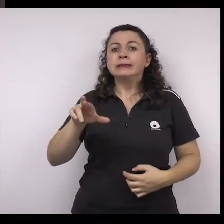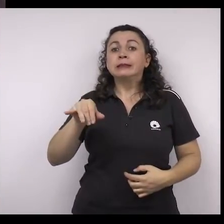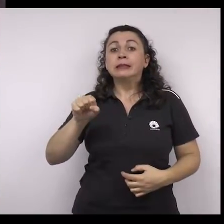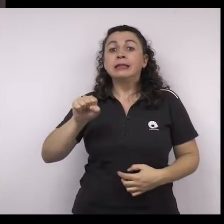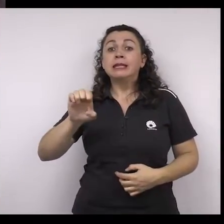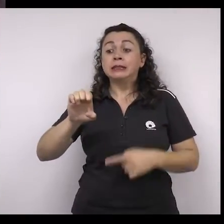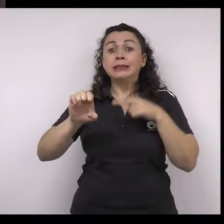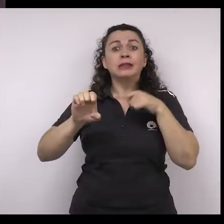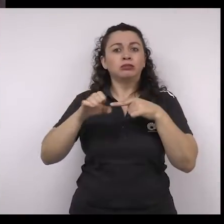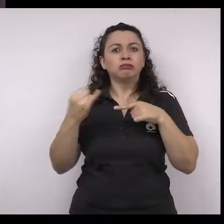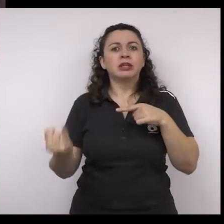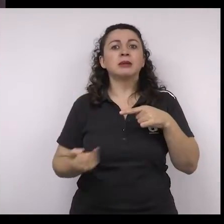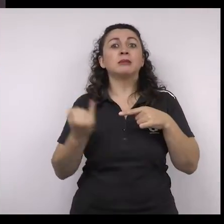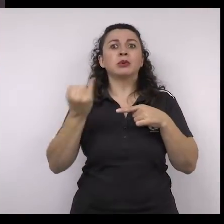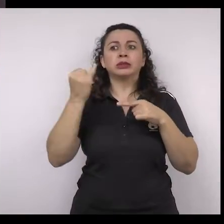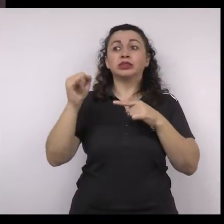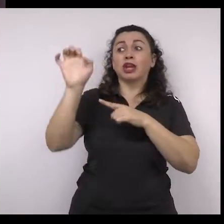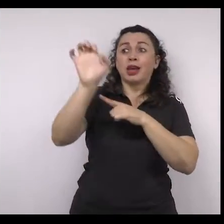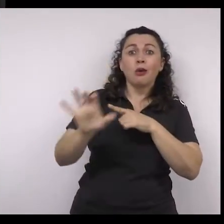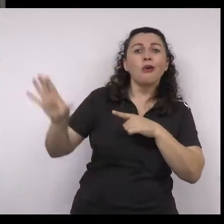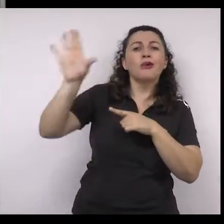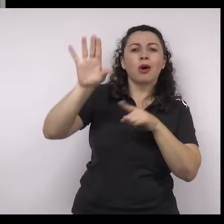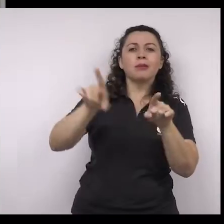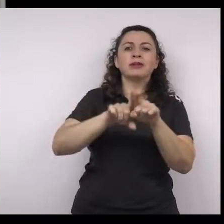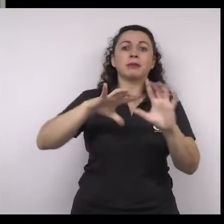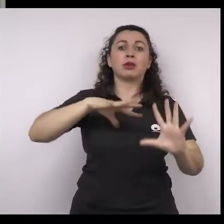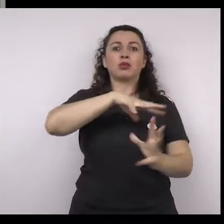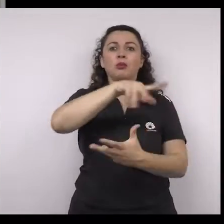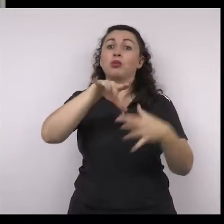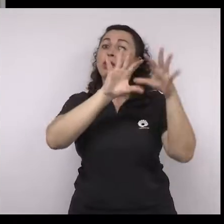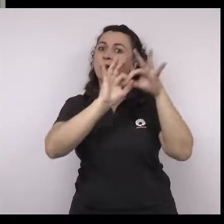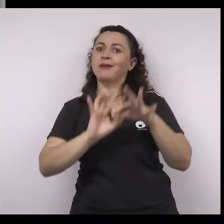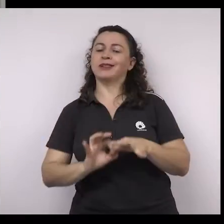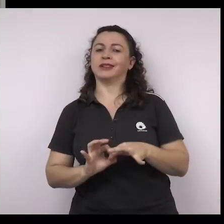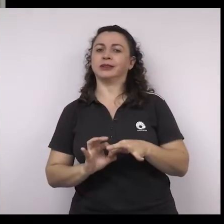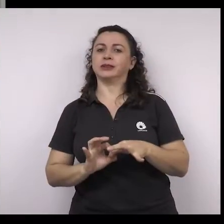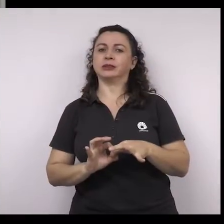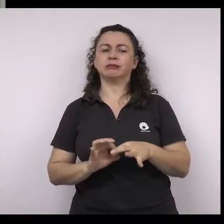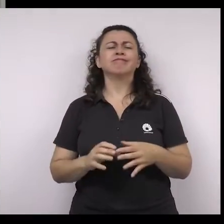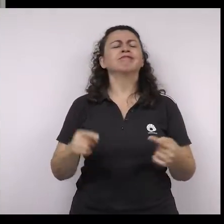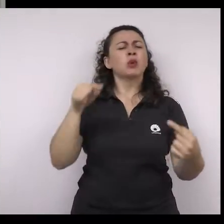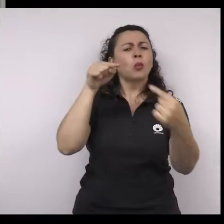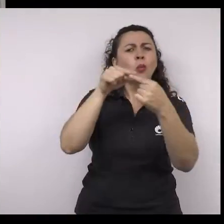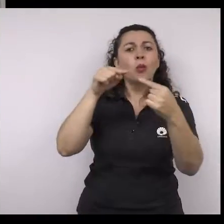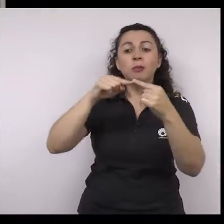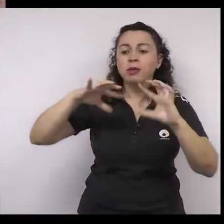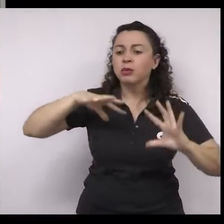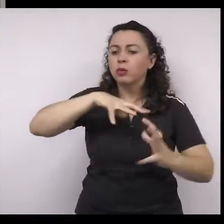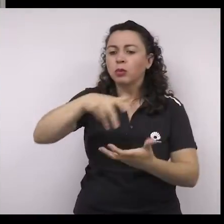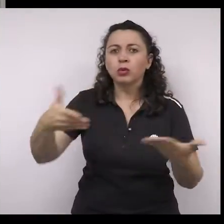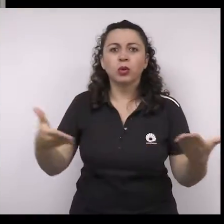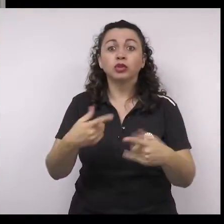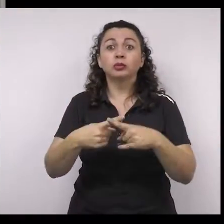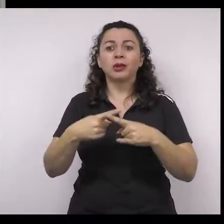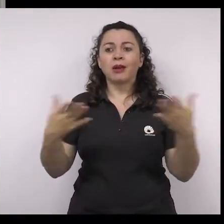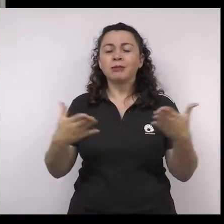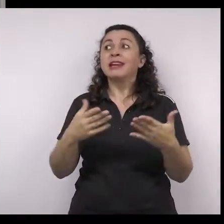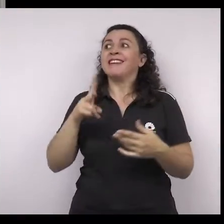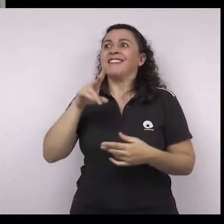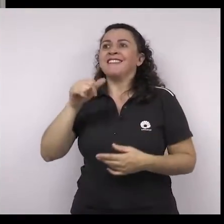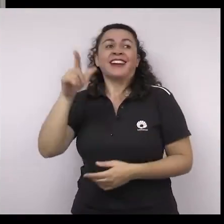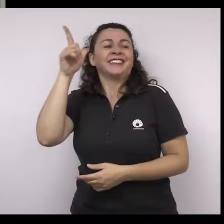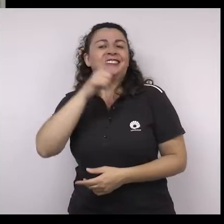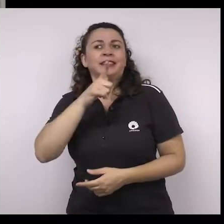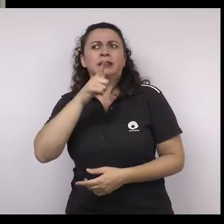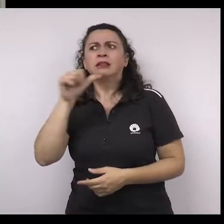importante na Europa e no mundo como um todo. Fala totalmente com o mundo atual, que a gente acha que vai ser resolvido e cada vez